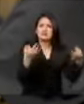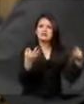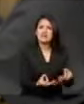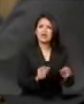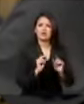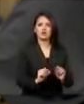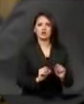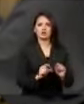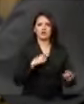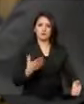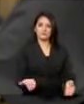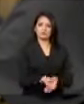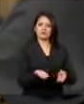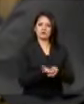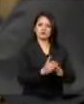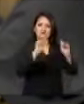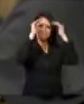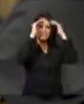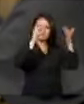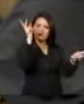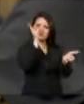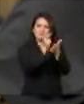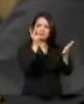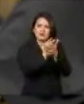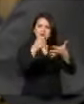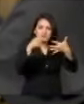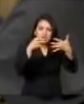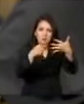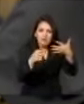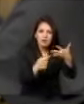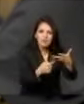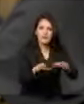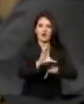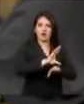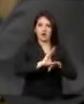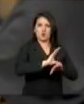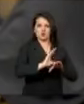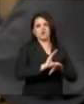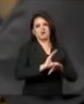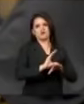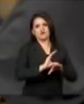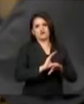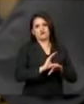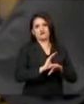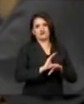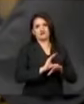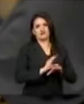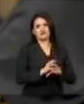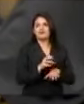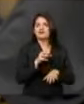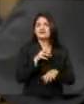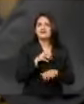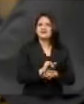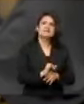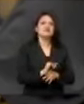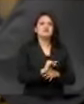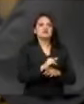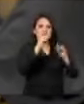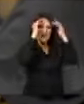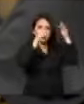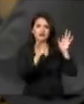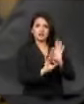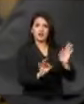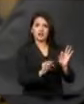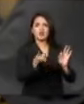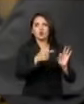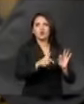conduzido dentro das palizas constitucionais, dentro dos princípios legais e constitucionais. Senão, não há processo justo. E é por isso que uma